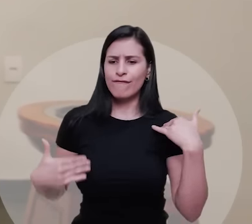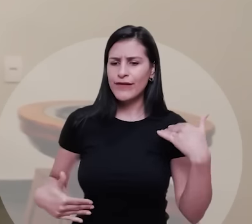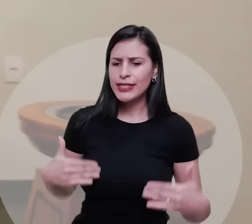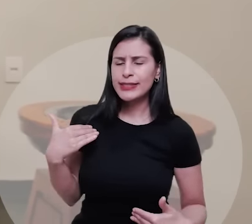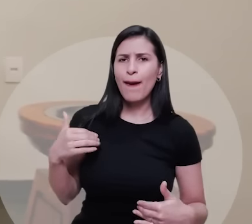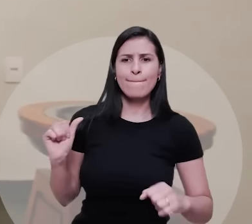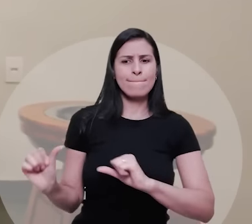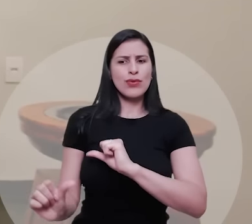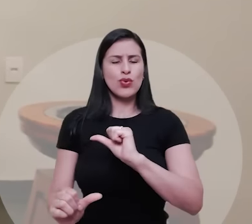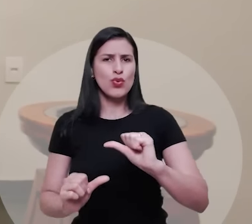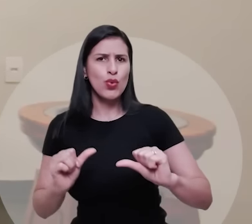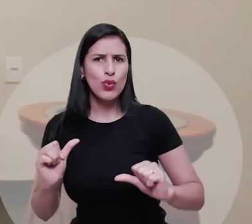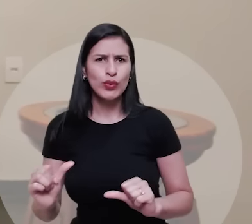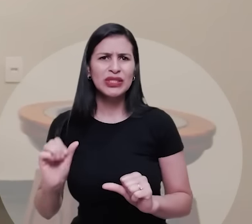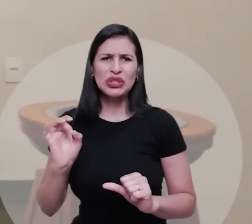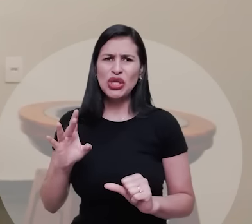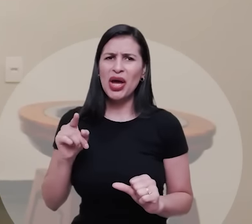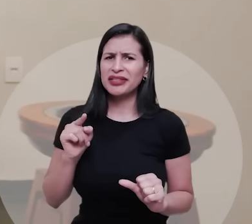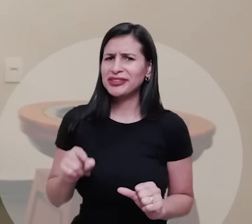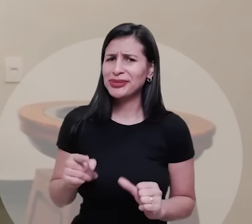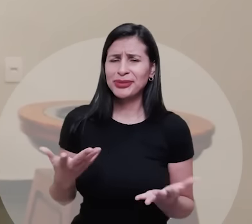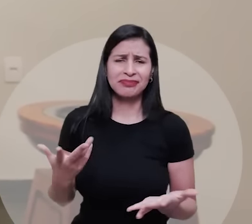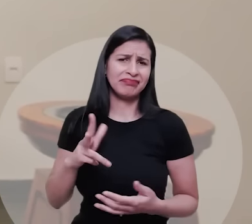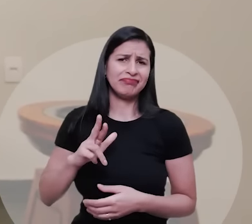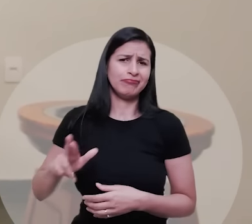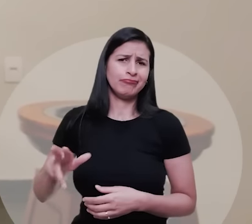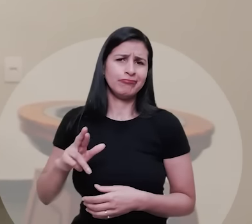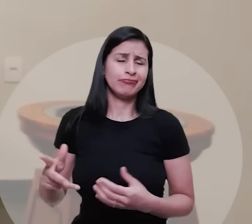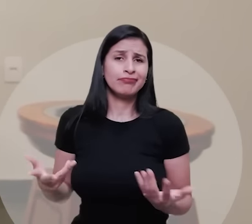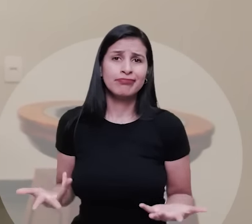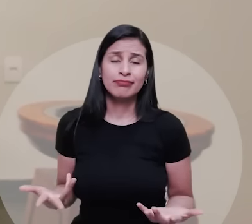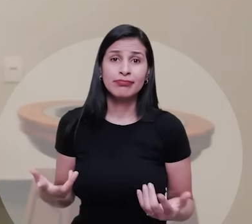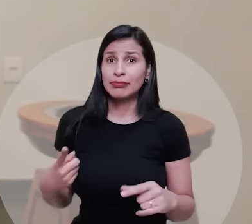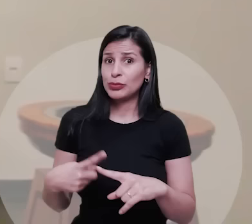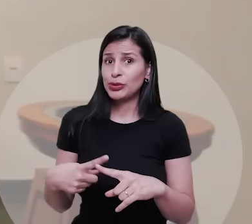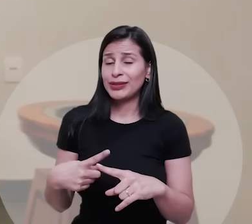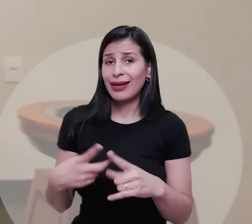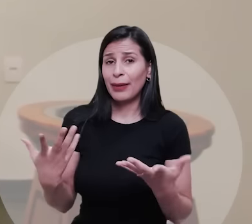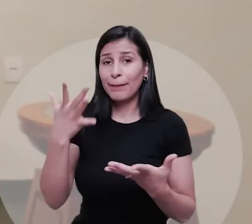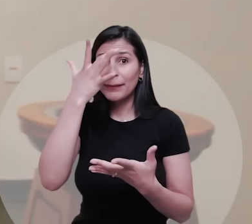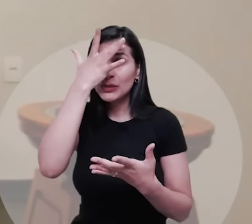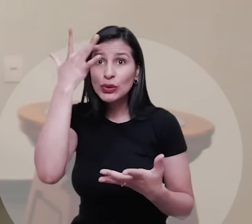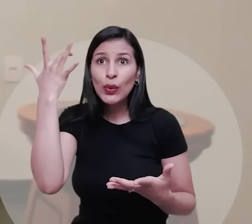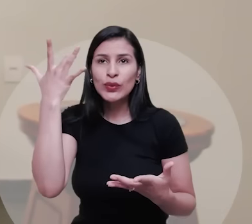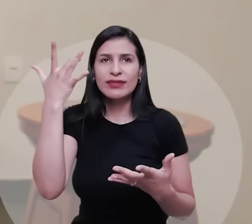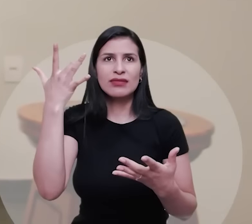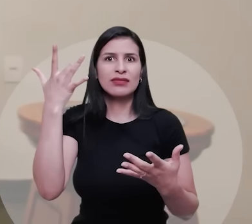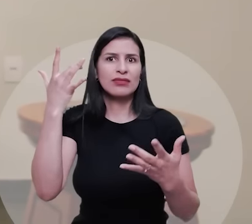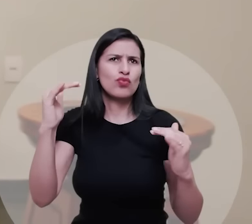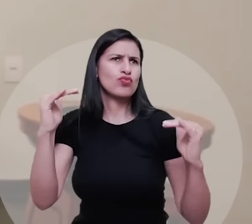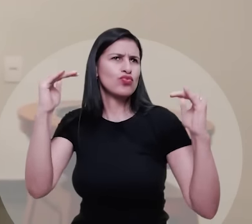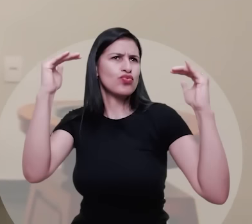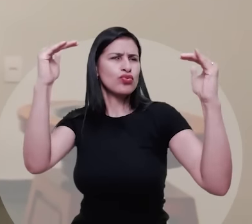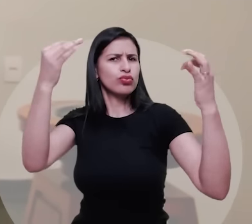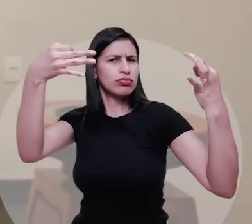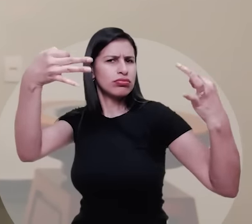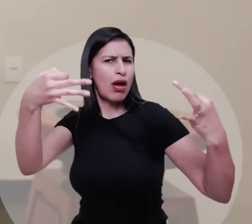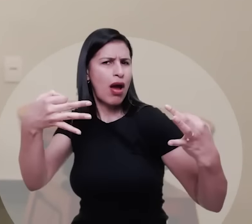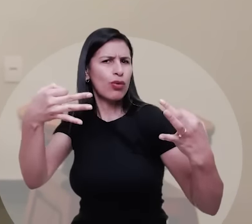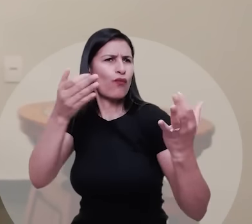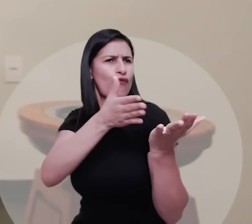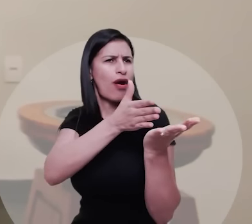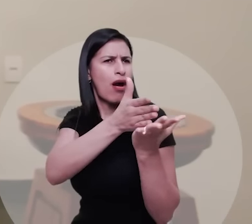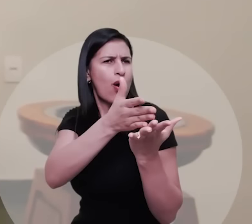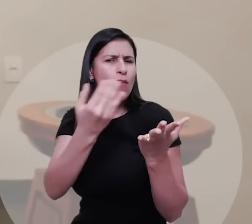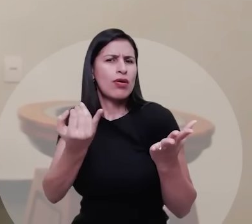assim, os homens de moral mais elevada não precisariam nascer de novo. Através da declaração de Jesus,